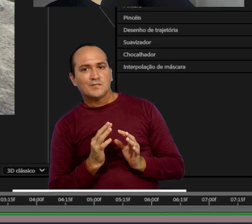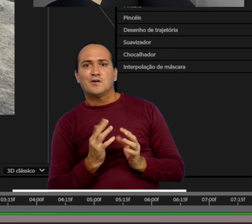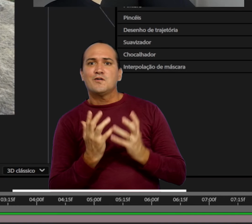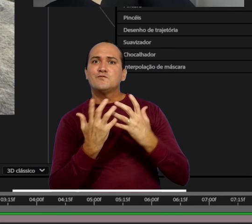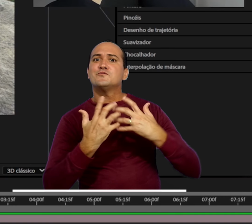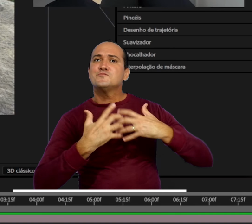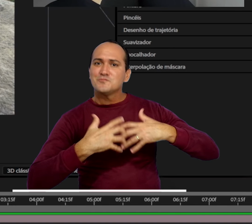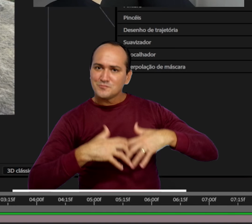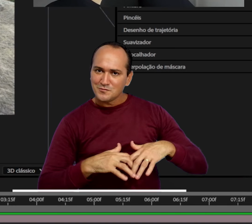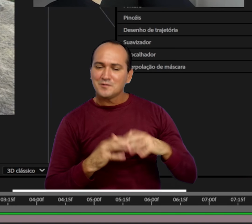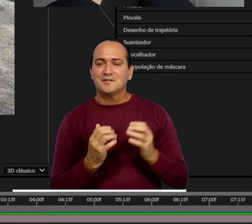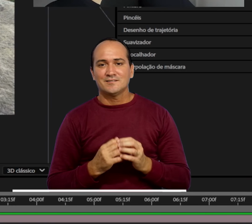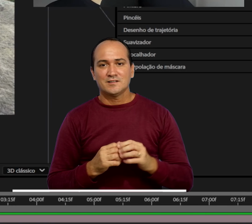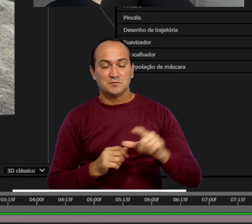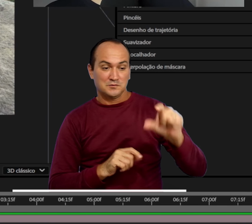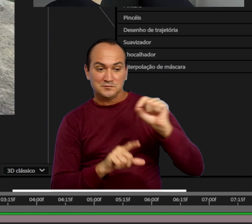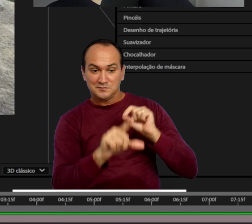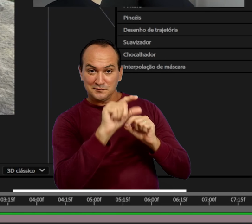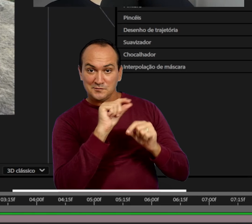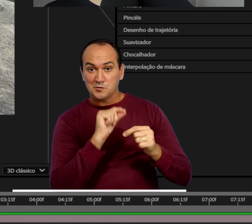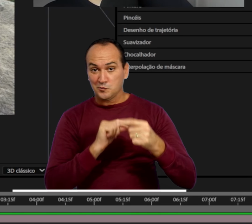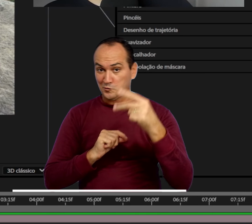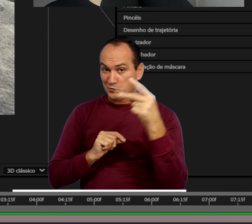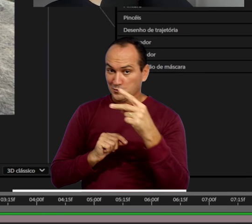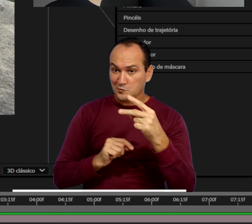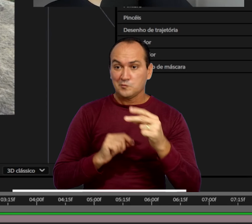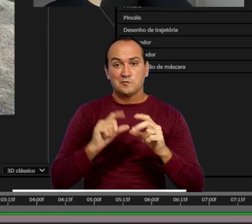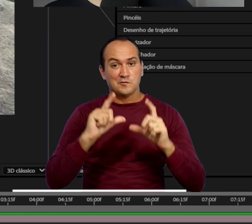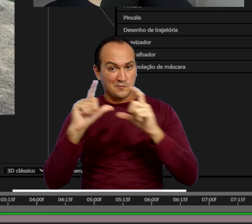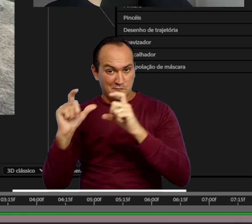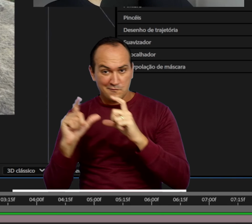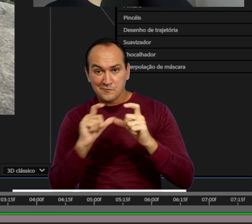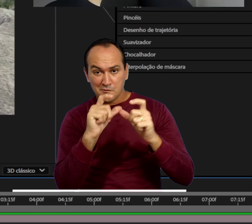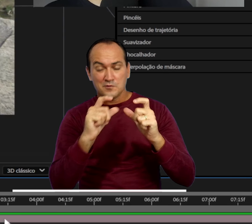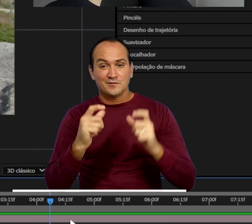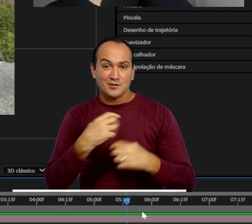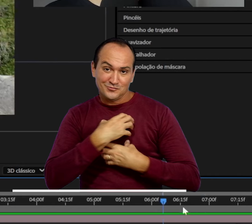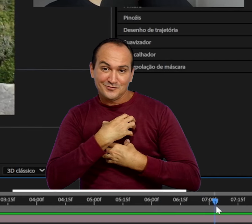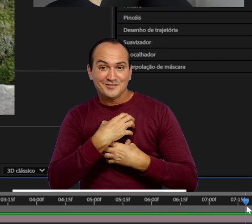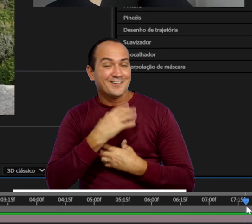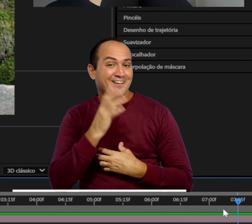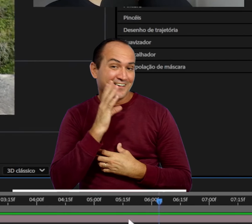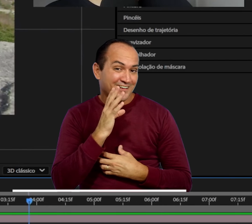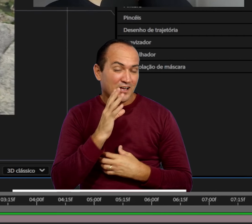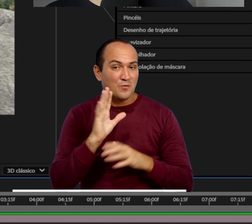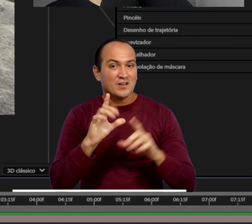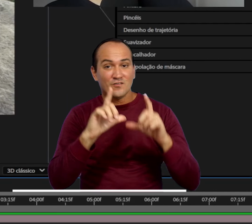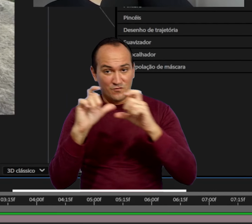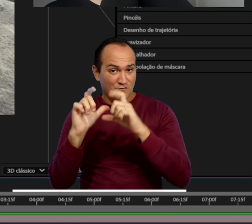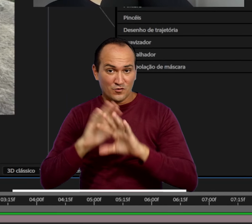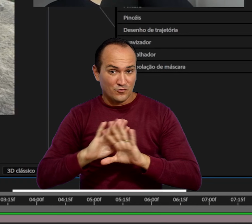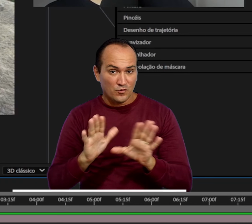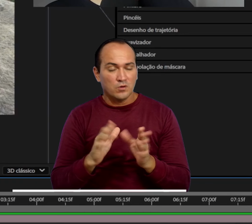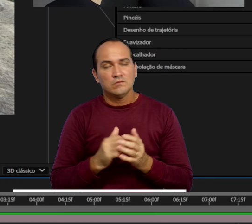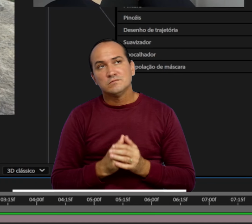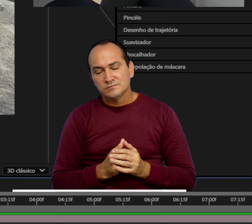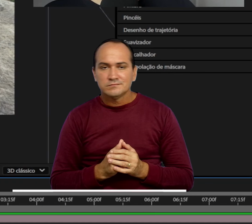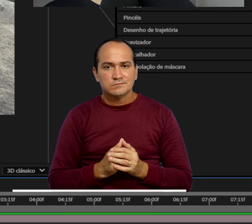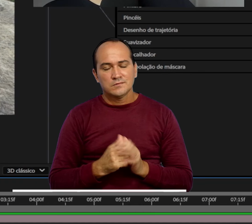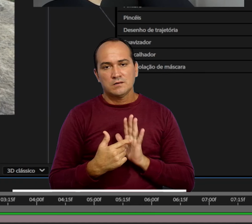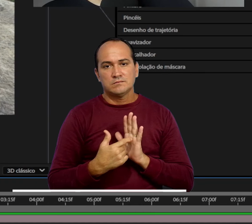jeito. E uma delas é a seguinte: eu vou puxar aqui mais dois elementos, e agora, como a gente só tem aqui fotos, aqui, ó, que é uma sensação bem legal, mas só tem